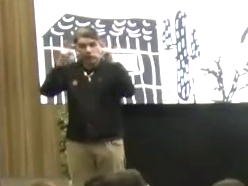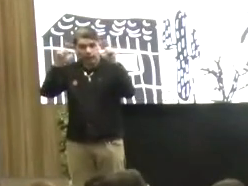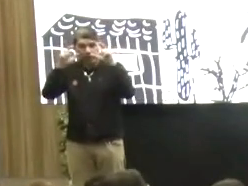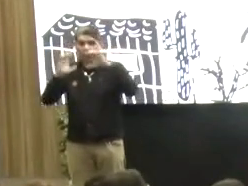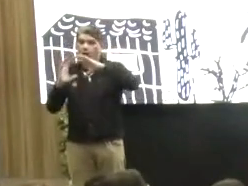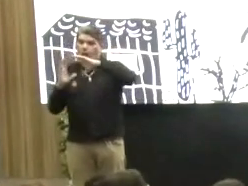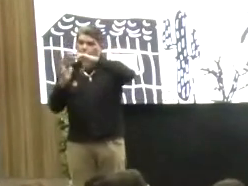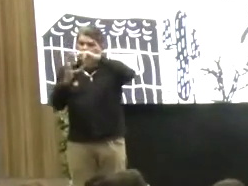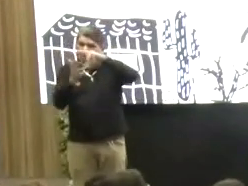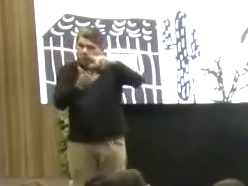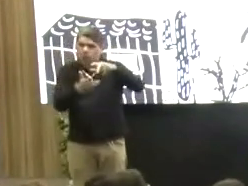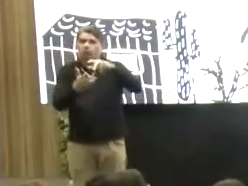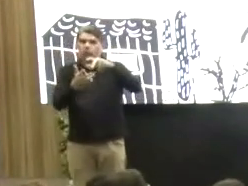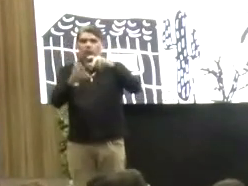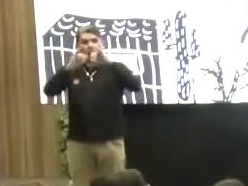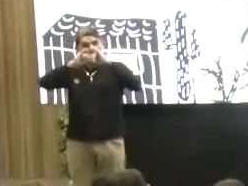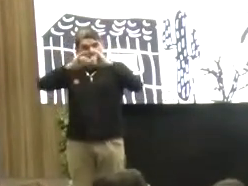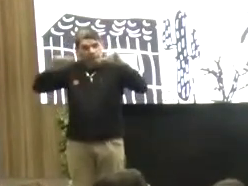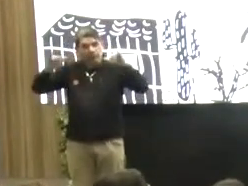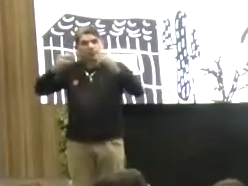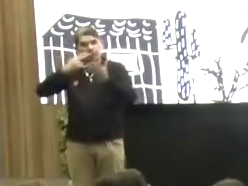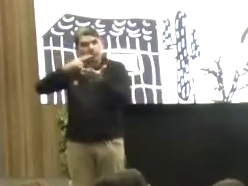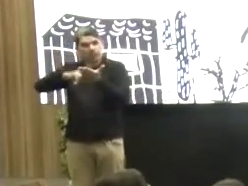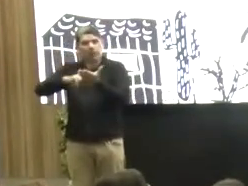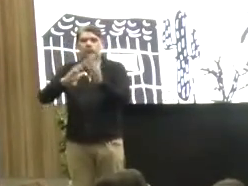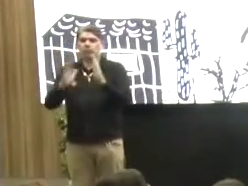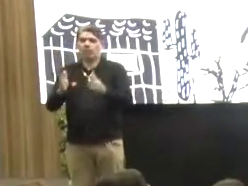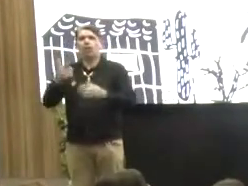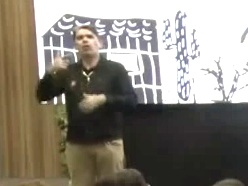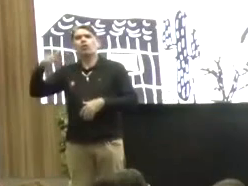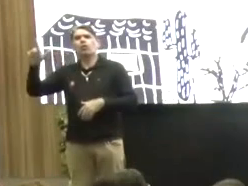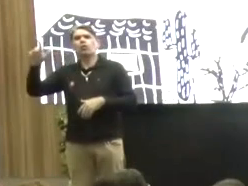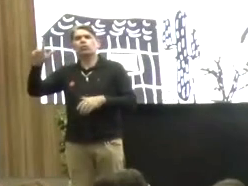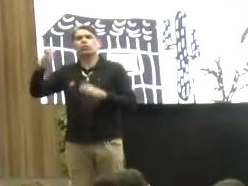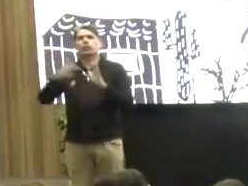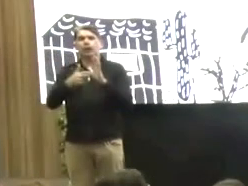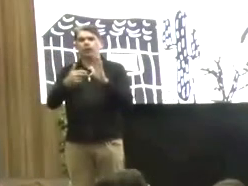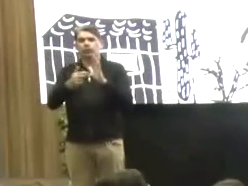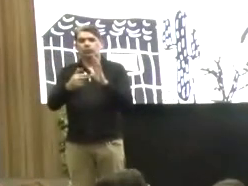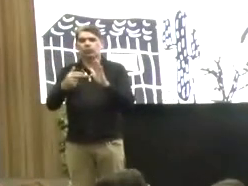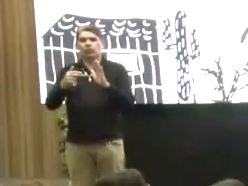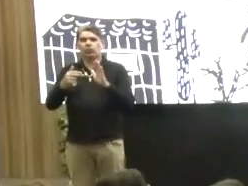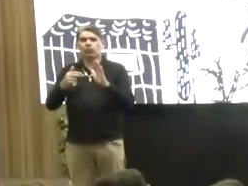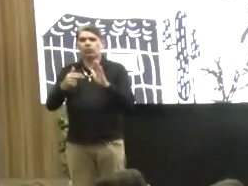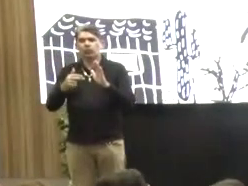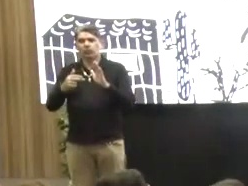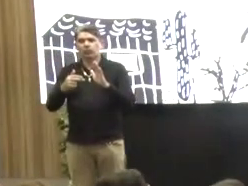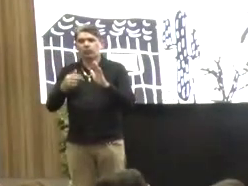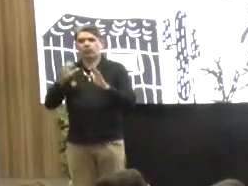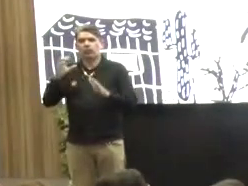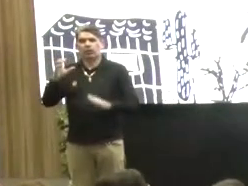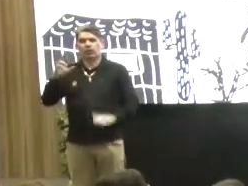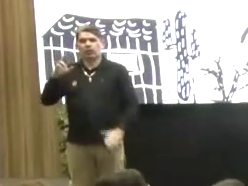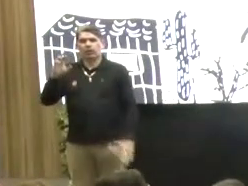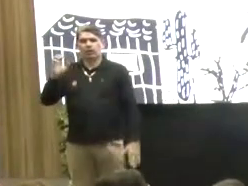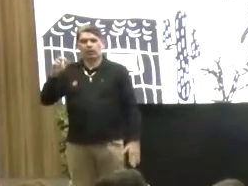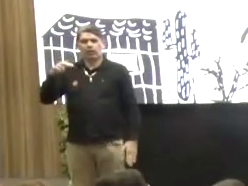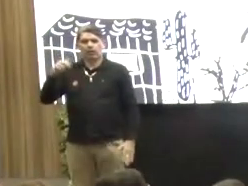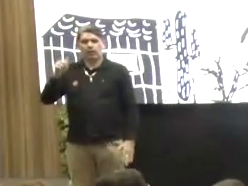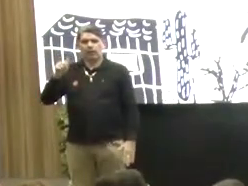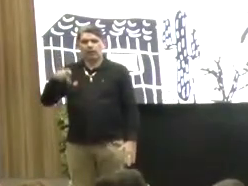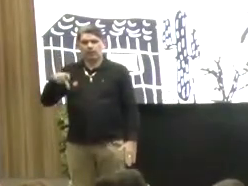como eu pude conversar um pouco com Daniel Munduruku, tem um cara que eu acompanho muito, o Krenak, o Ailton